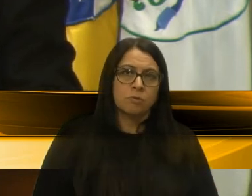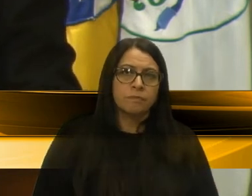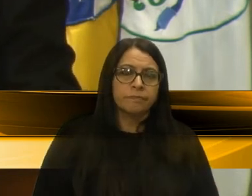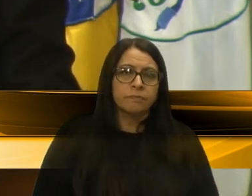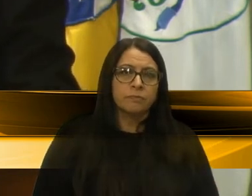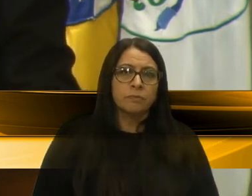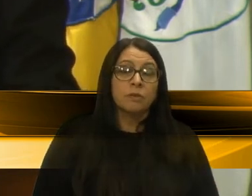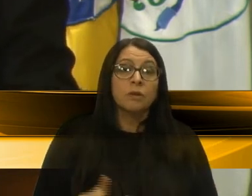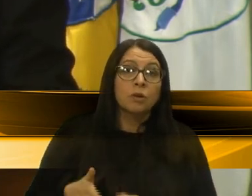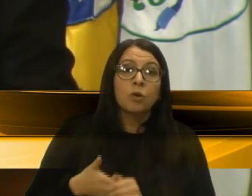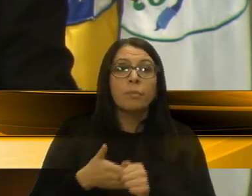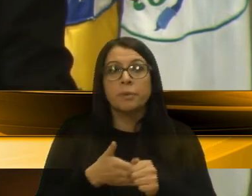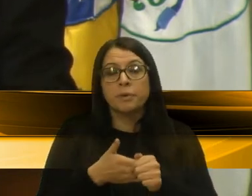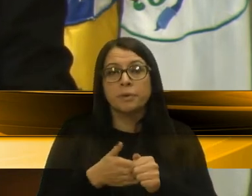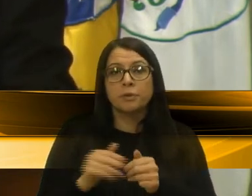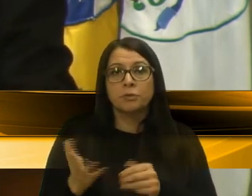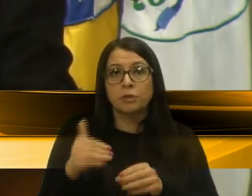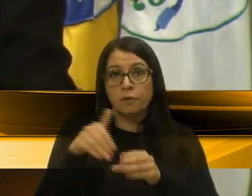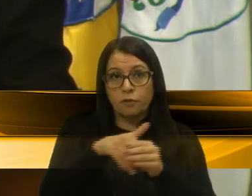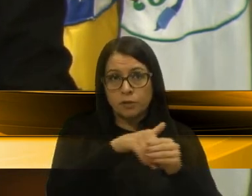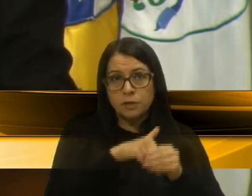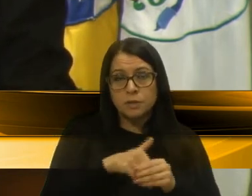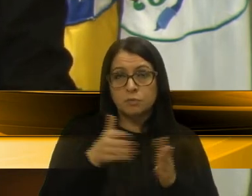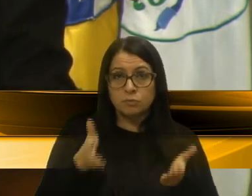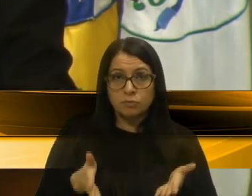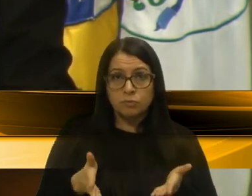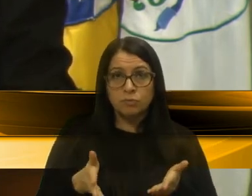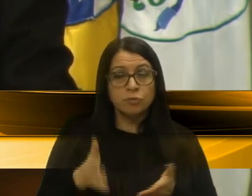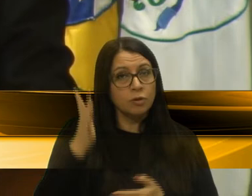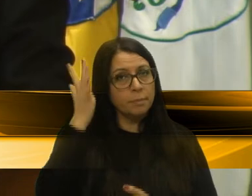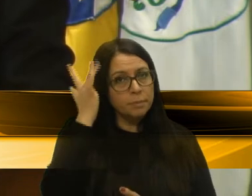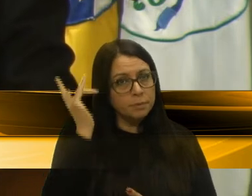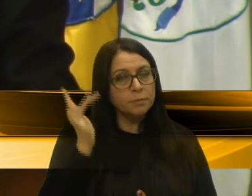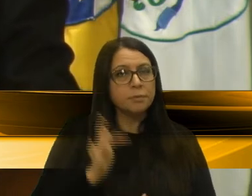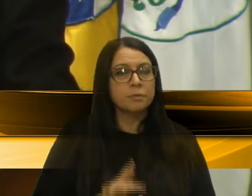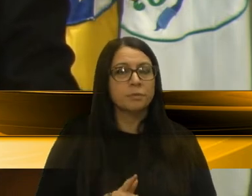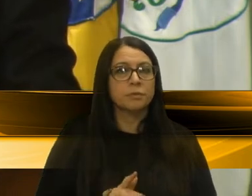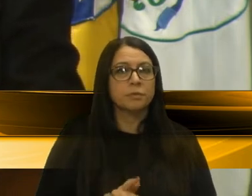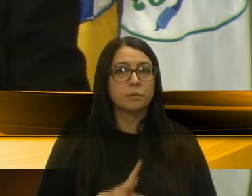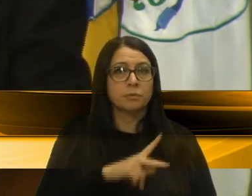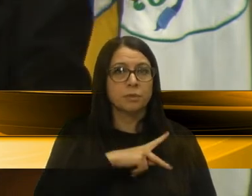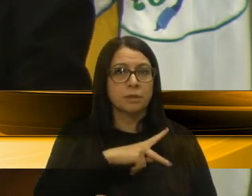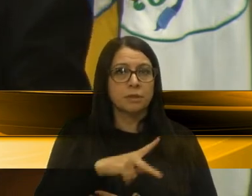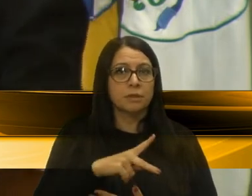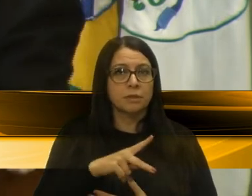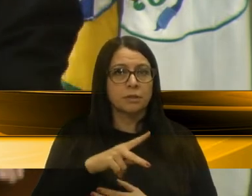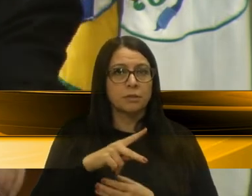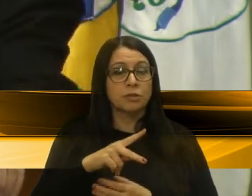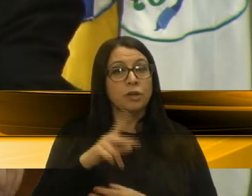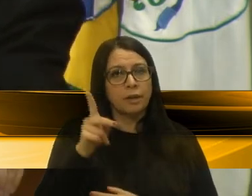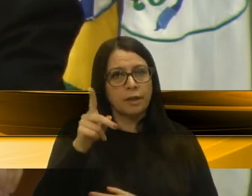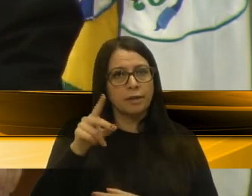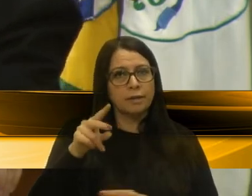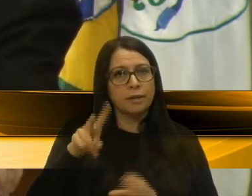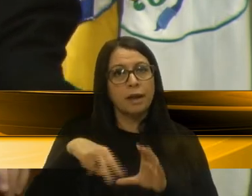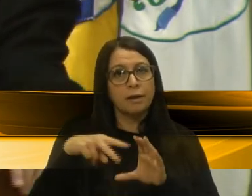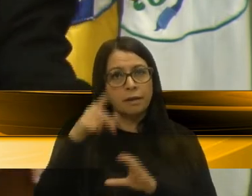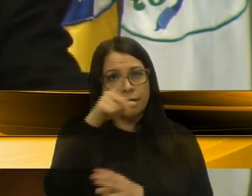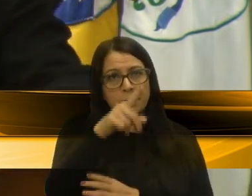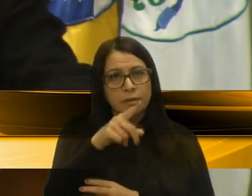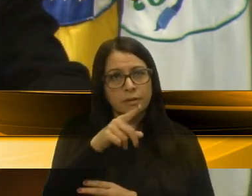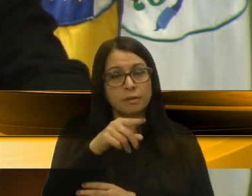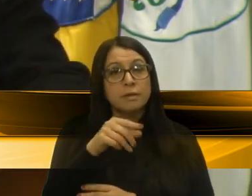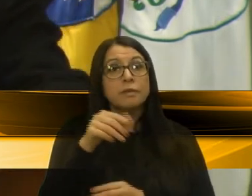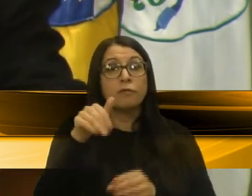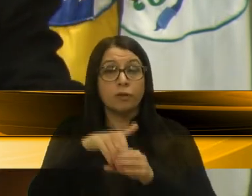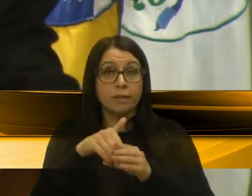Estamos acompanhando, portanto, as votações hoje, amanhã. O presidente da Câmara disse que se precisar votar no sábado, vai votar